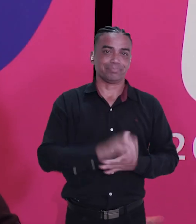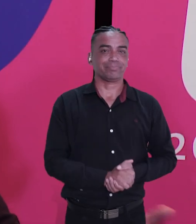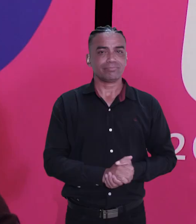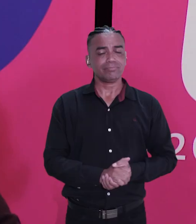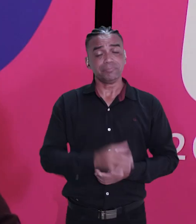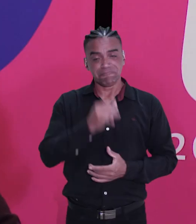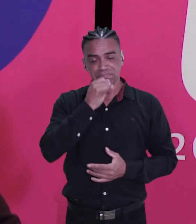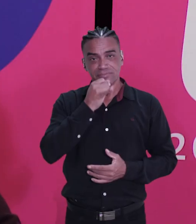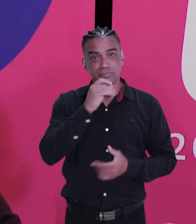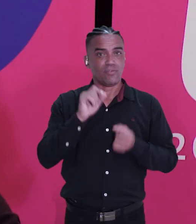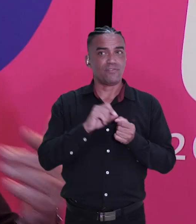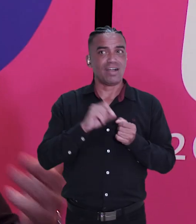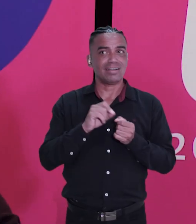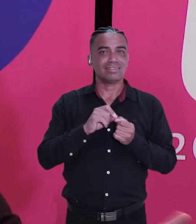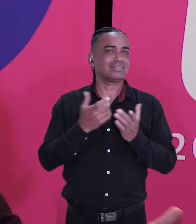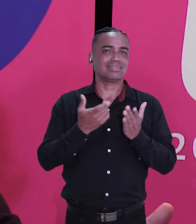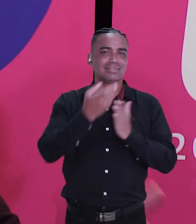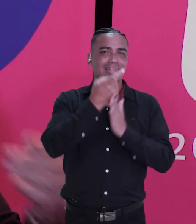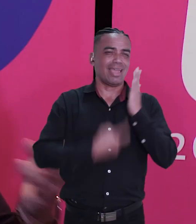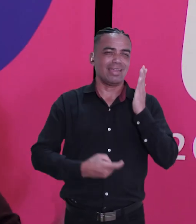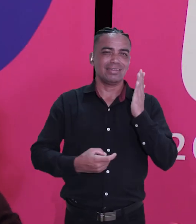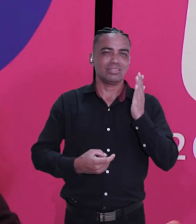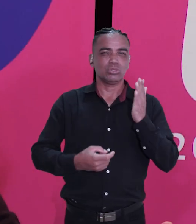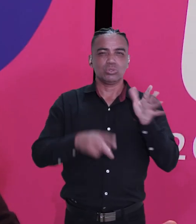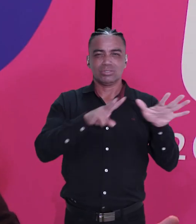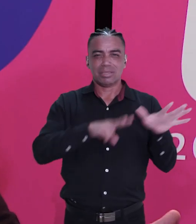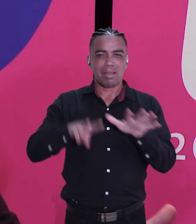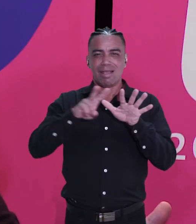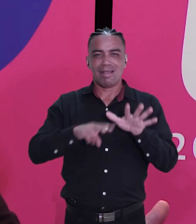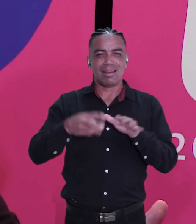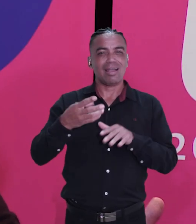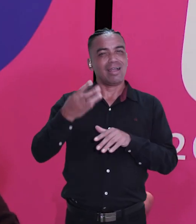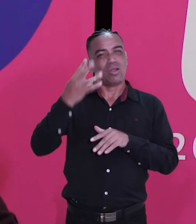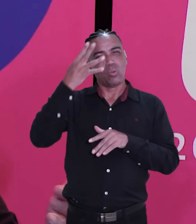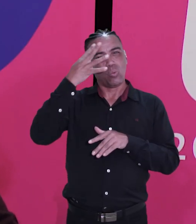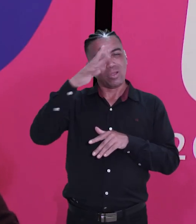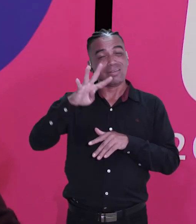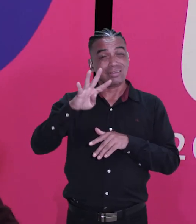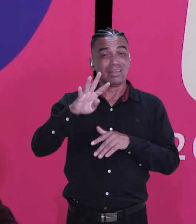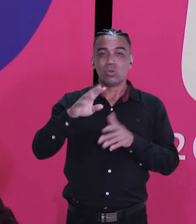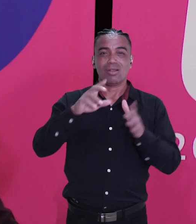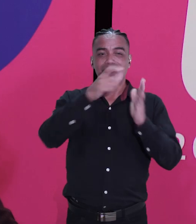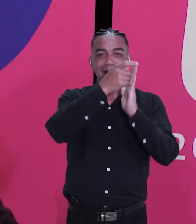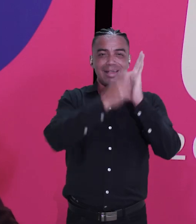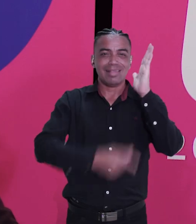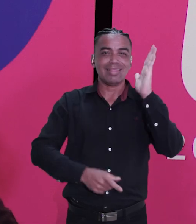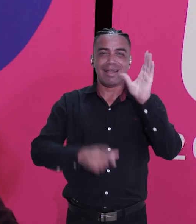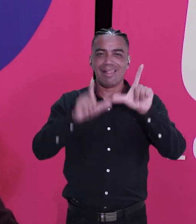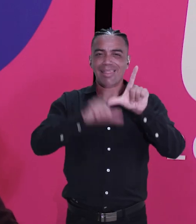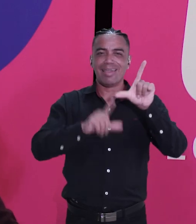exemplo, eu faço uma coluna 4 vezes por semana na Folha de São Paulo, cada coluna tem